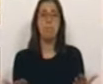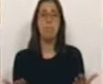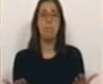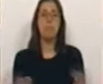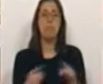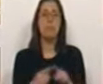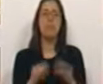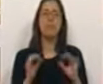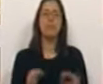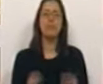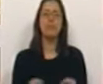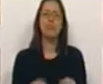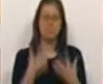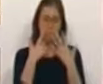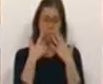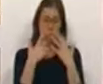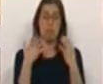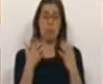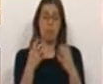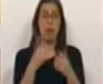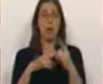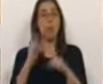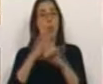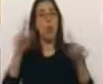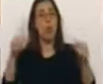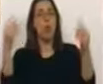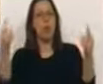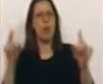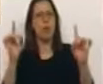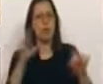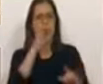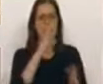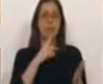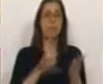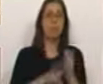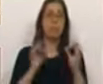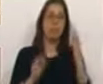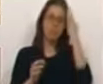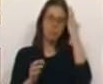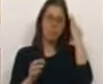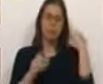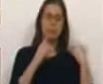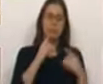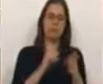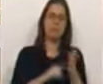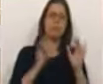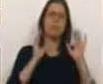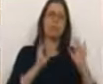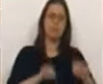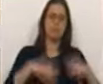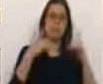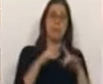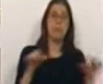se torna mais evidente até do que em outras que, se é verdade que se parte de um ponto de